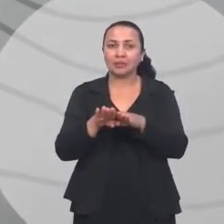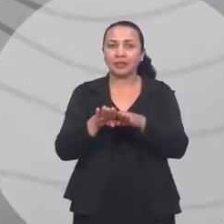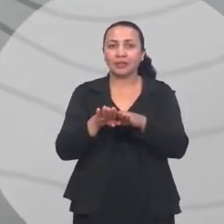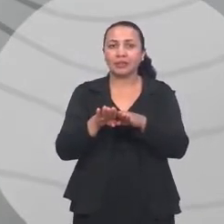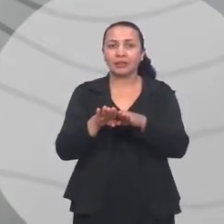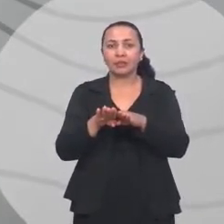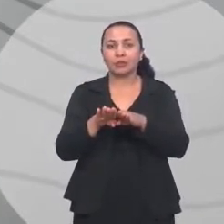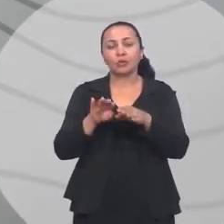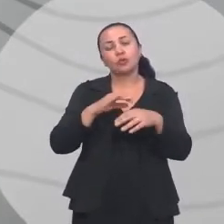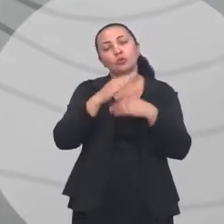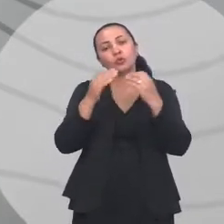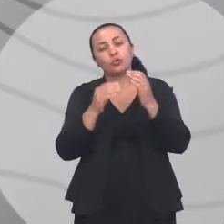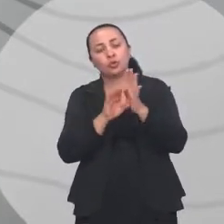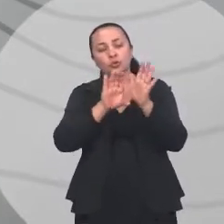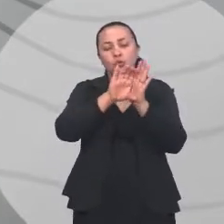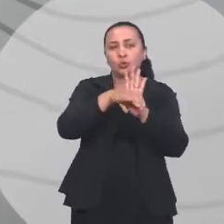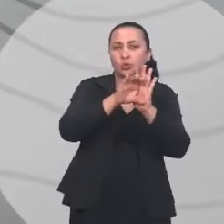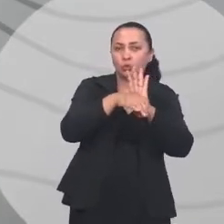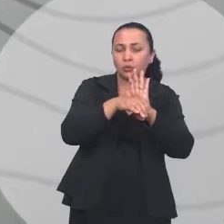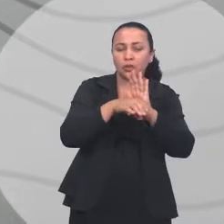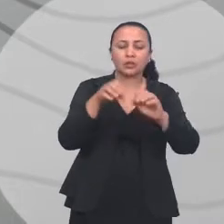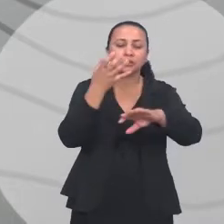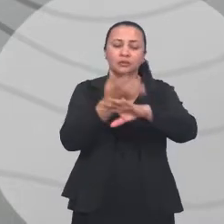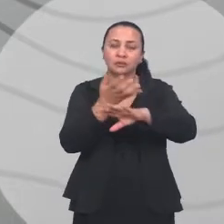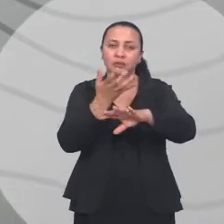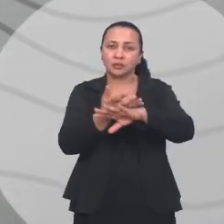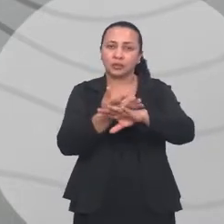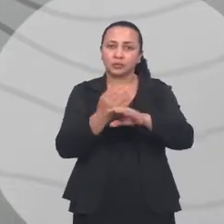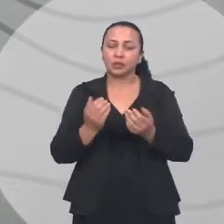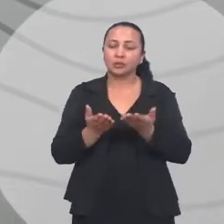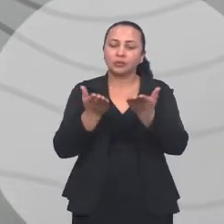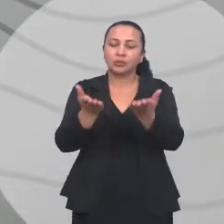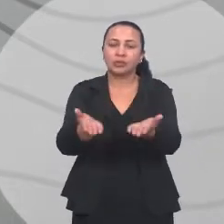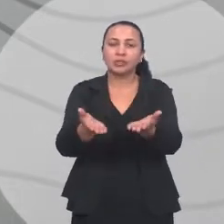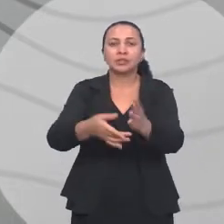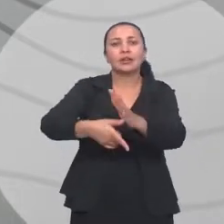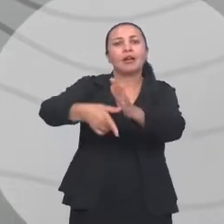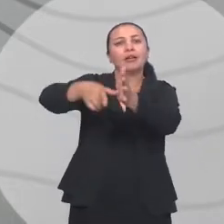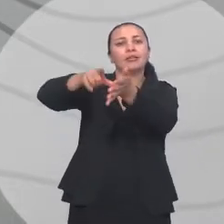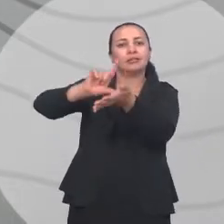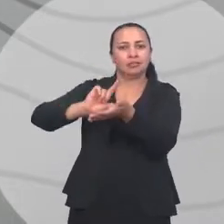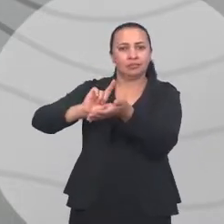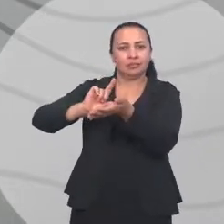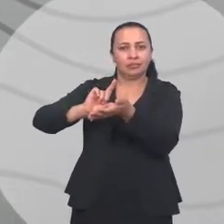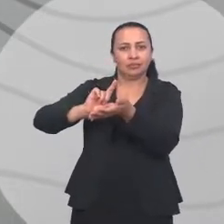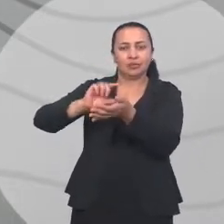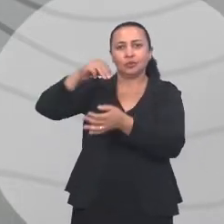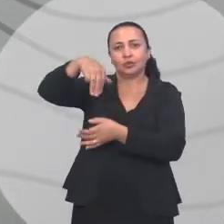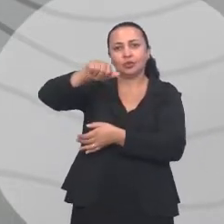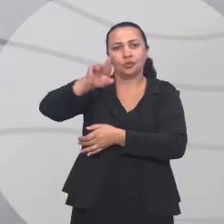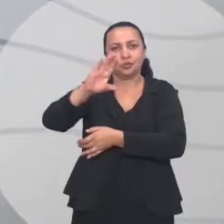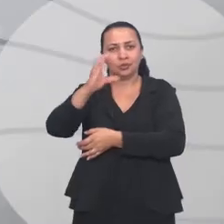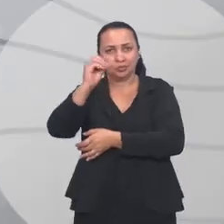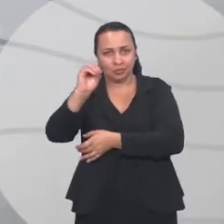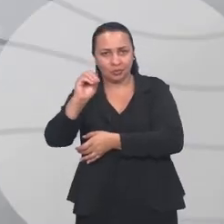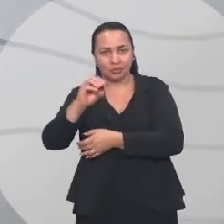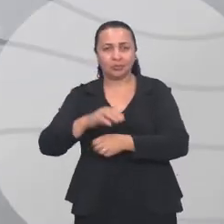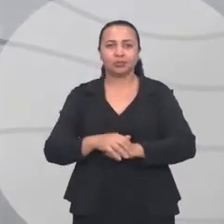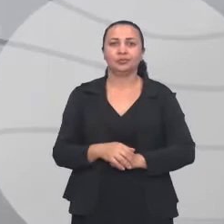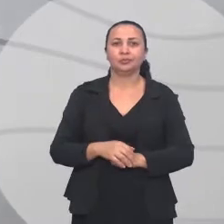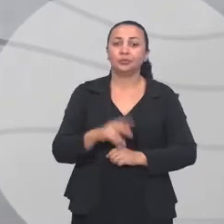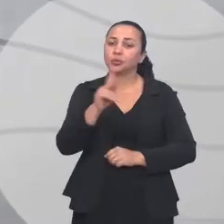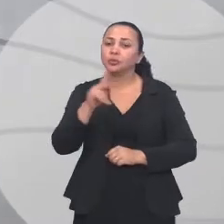também da luz componentes curriculares das disciplinas que estavam sendo oferecidas quando houve interrupção em março